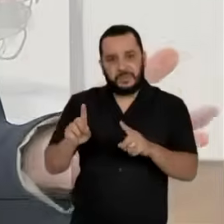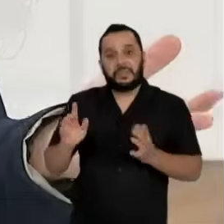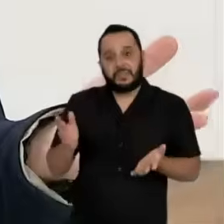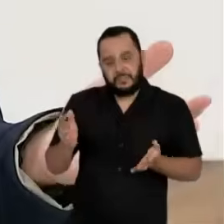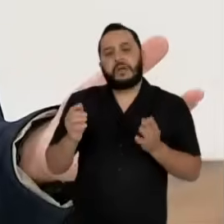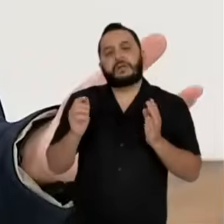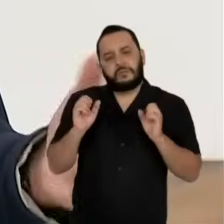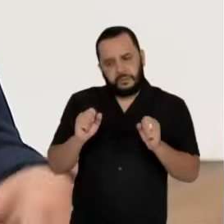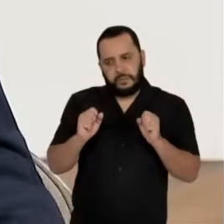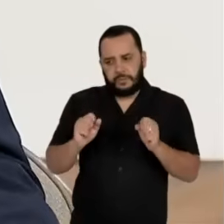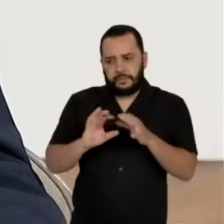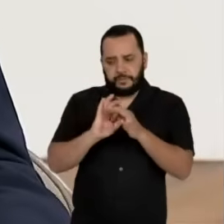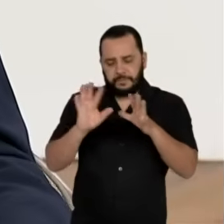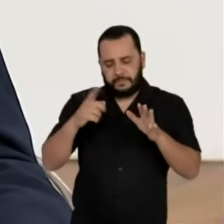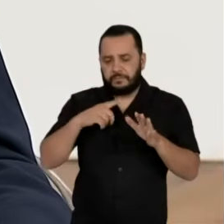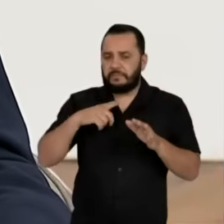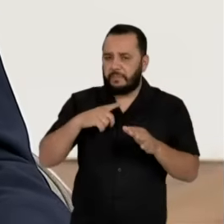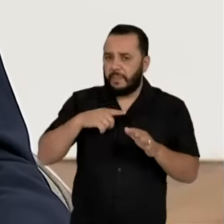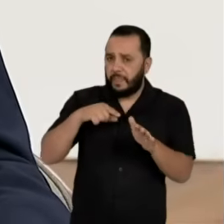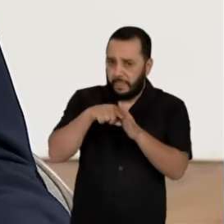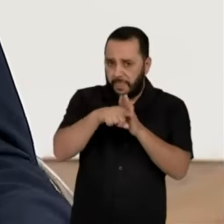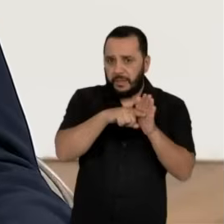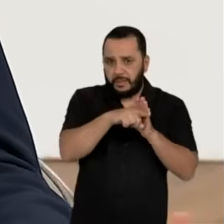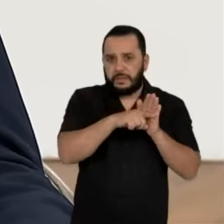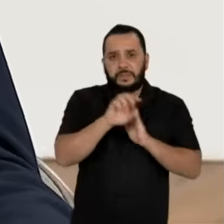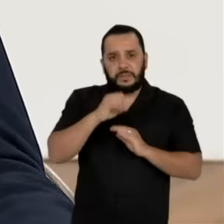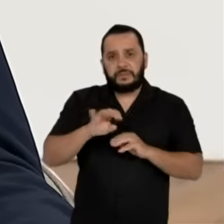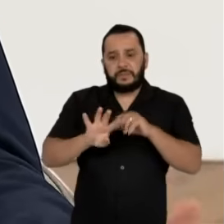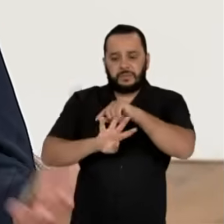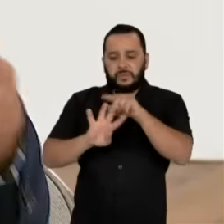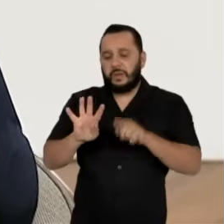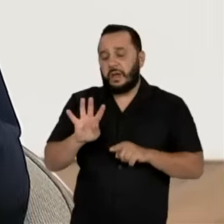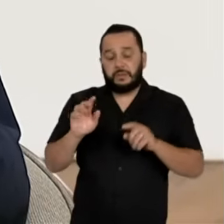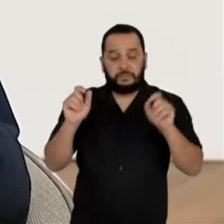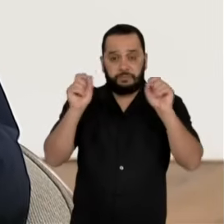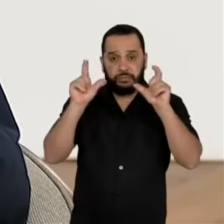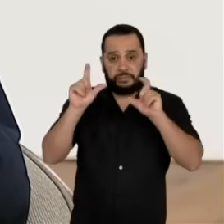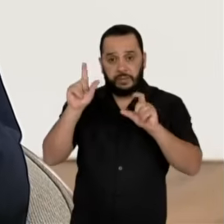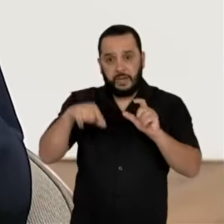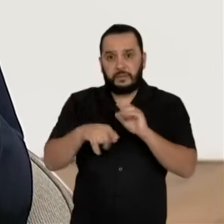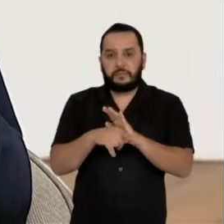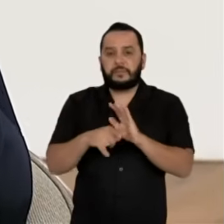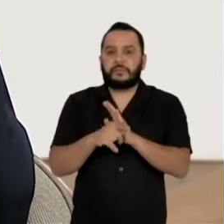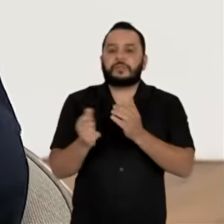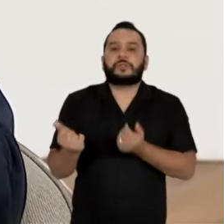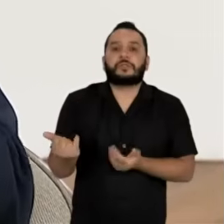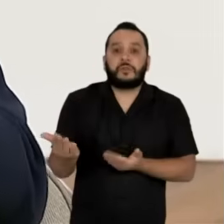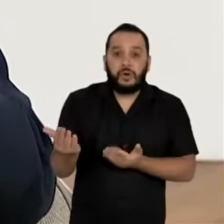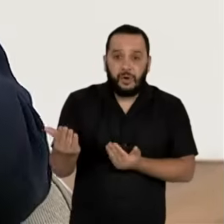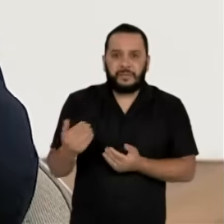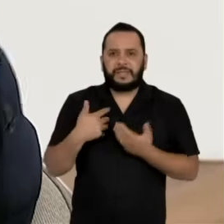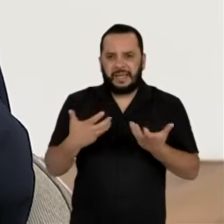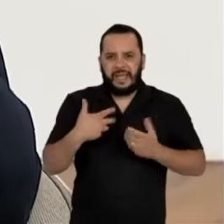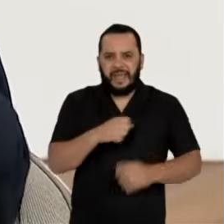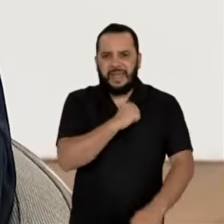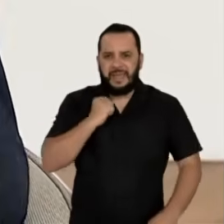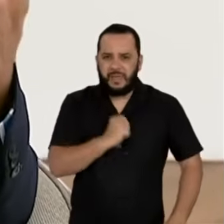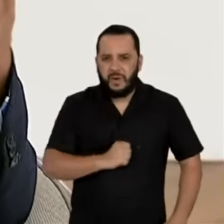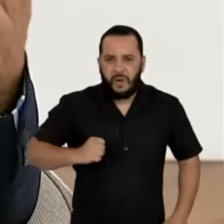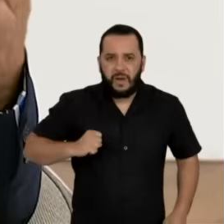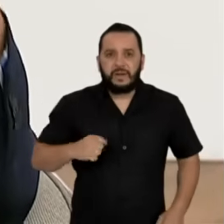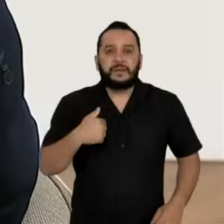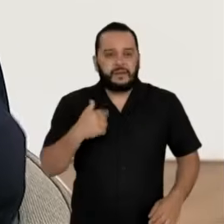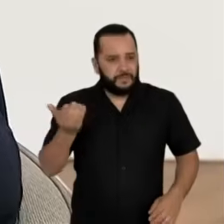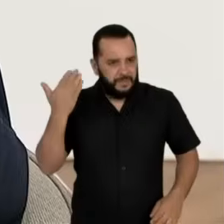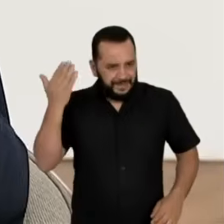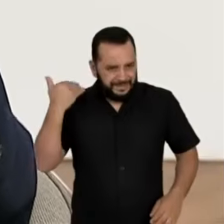mas, sabe? Só que eles ficaram muito abalados, são todos jovens, sabe? São jovens que querem ser heróis, todo mundo é jovem. Eu, quando fui para a